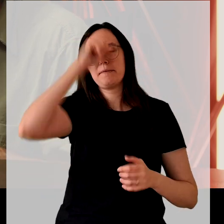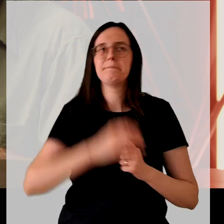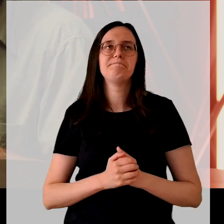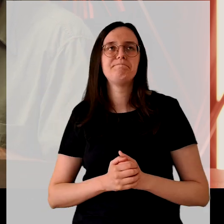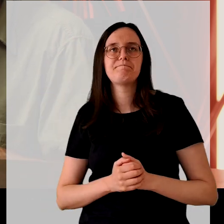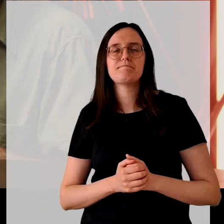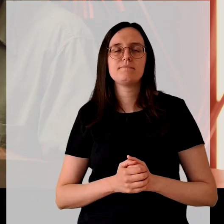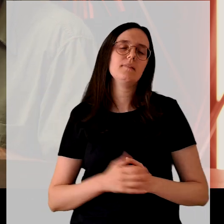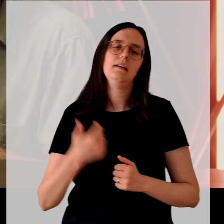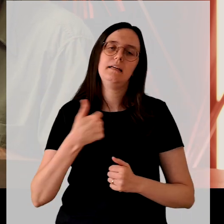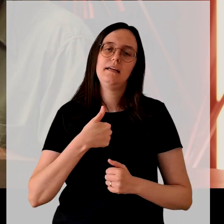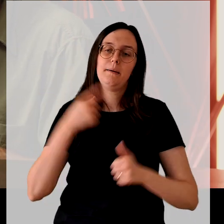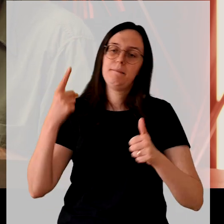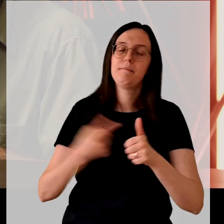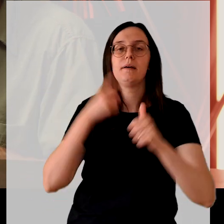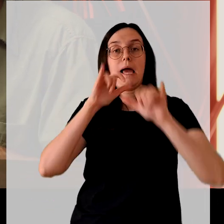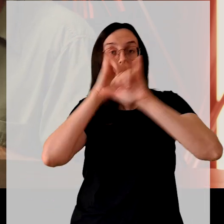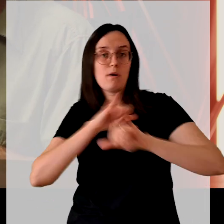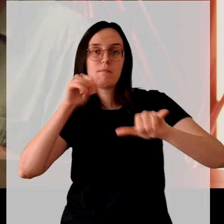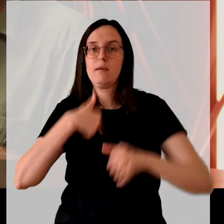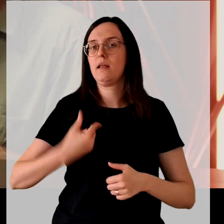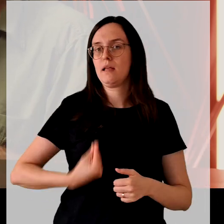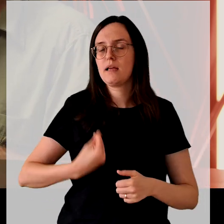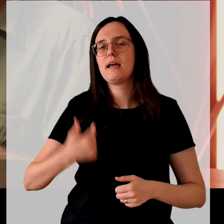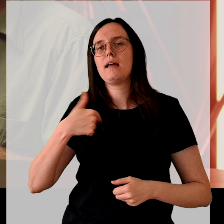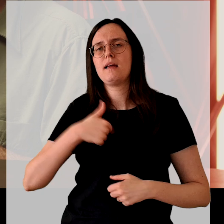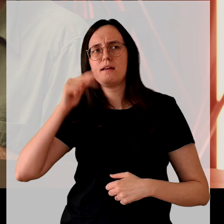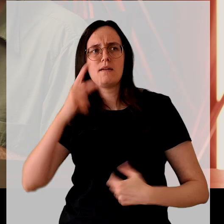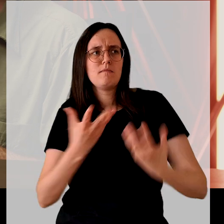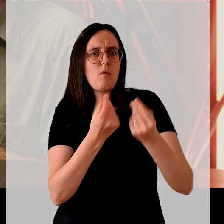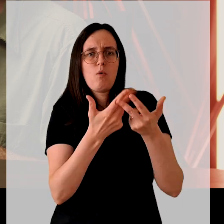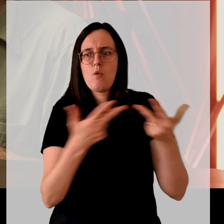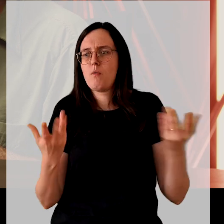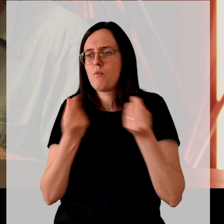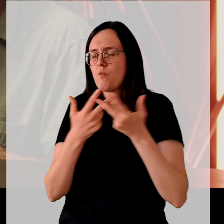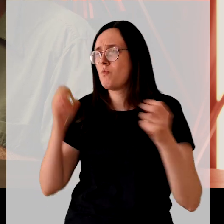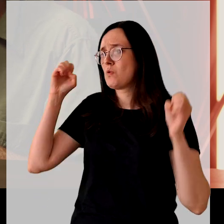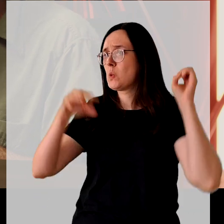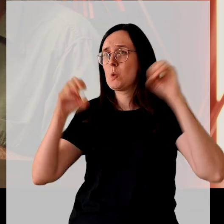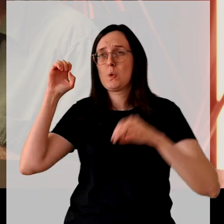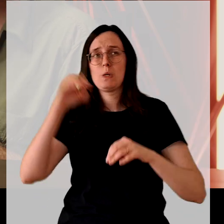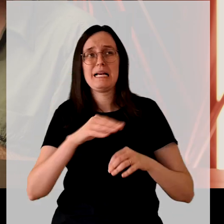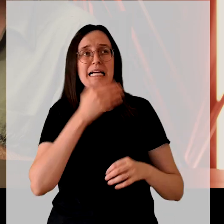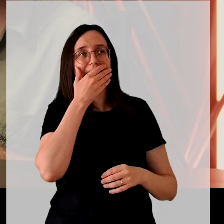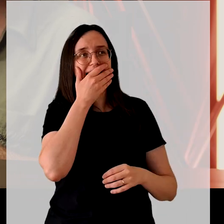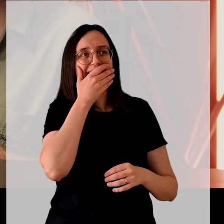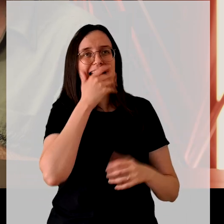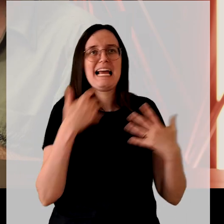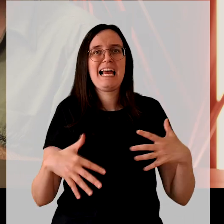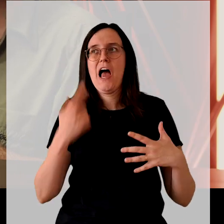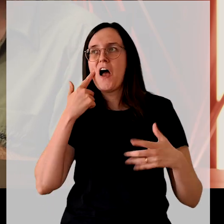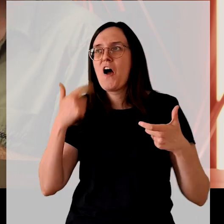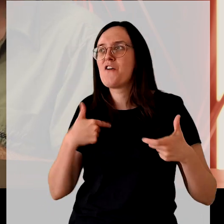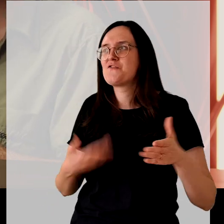aprender. Tanto que quando eu fiz minha primeira publicidade, eu vi aquele tanto de coisa, aquele tanto de luz, e falei,